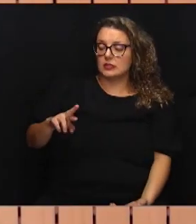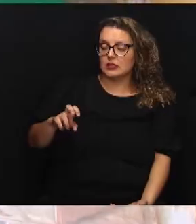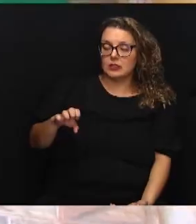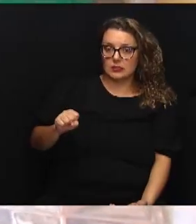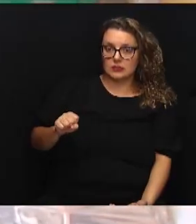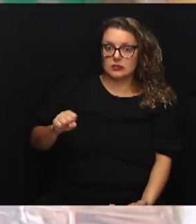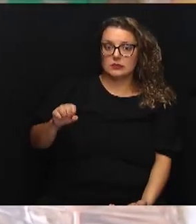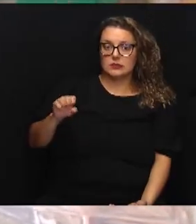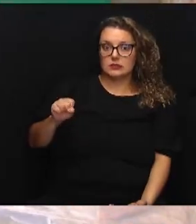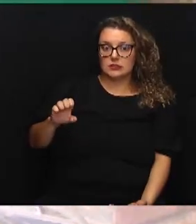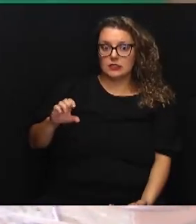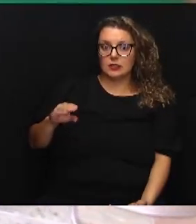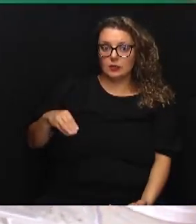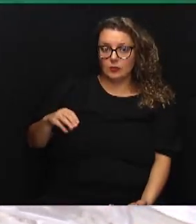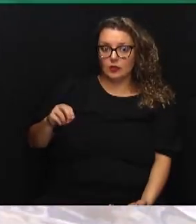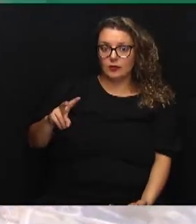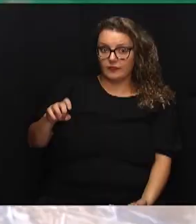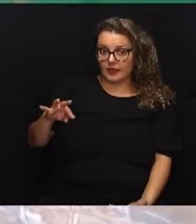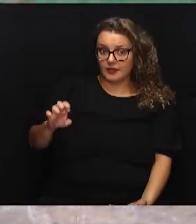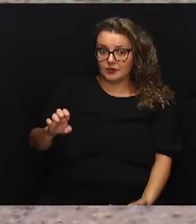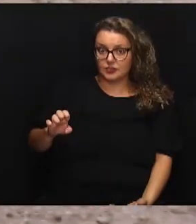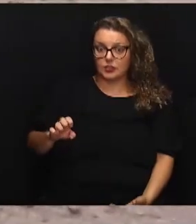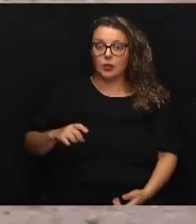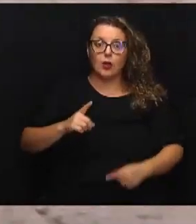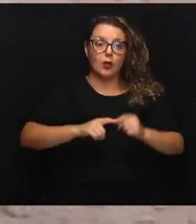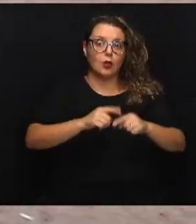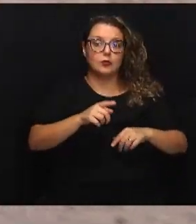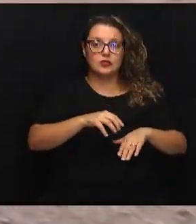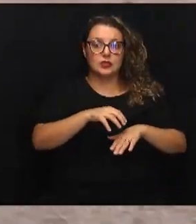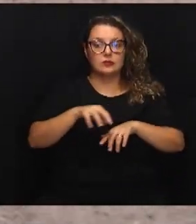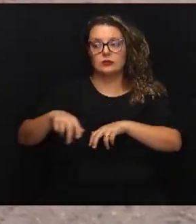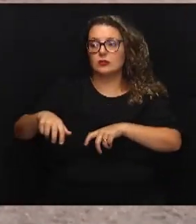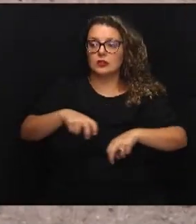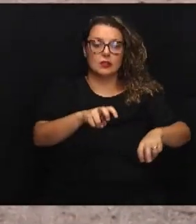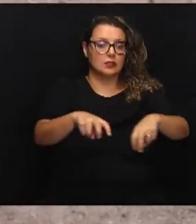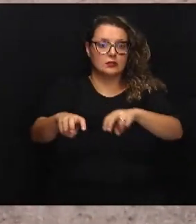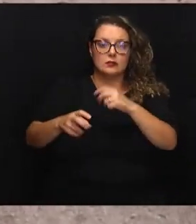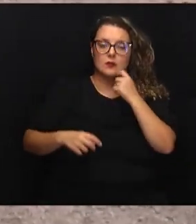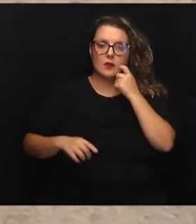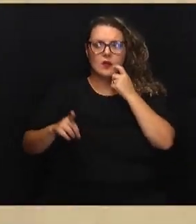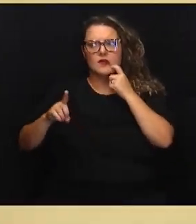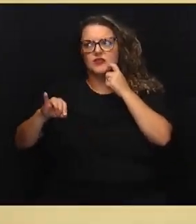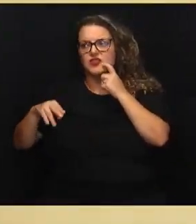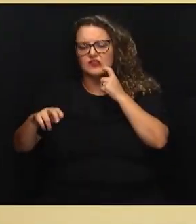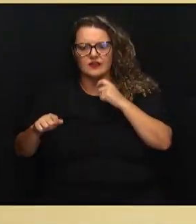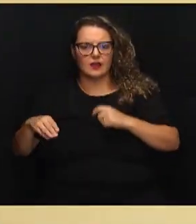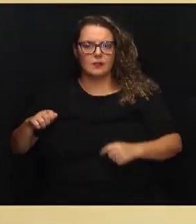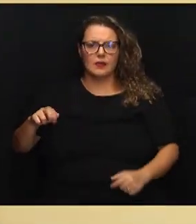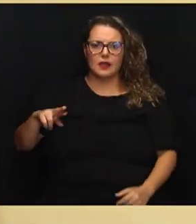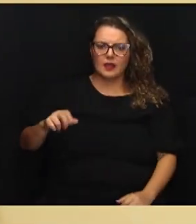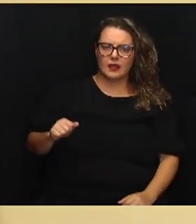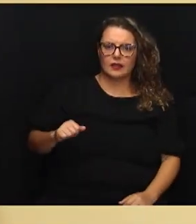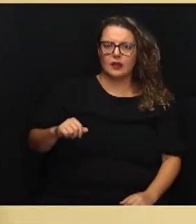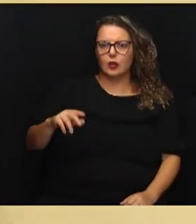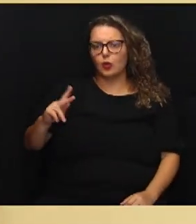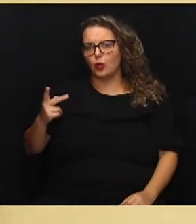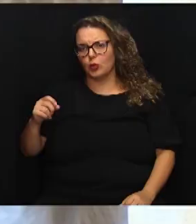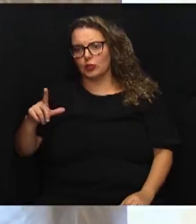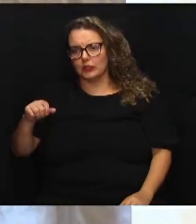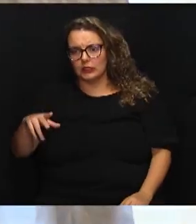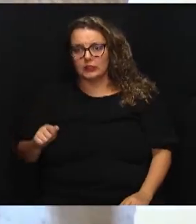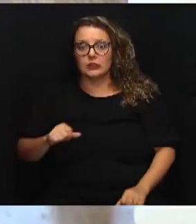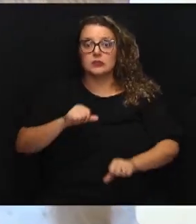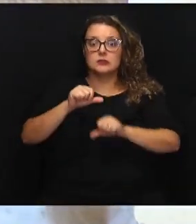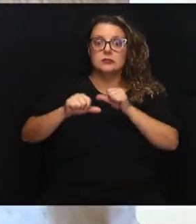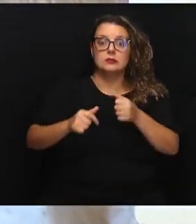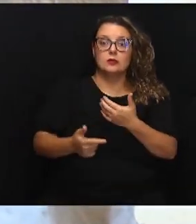movem. Muitos países, como França, Suécia, Dinamarca, Holanda, eles estão mudando o